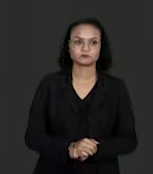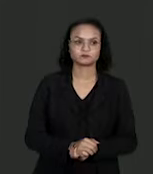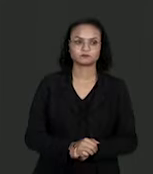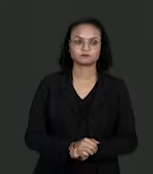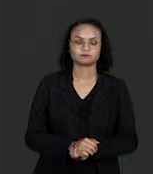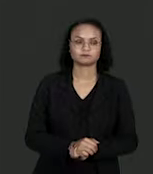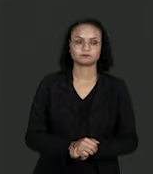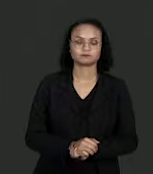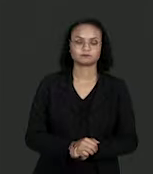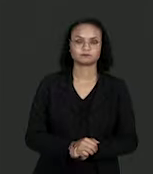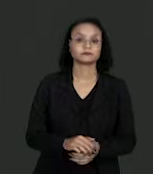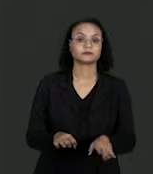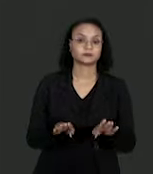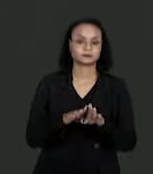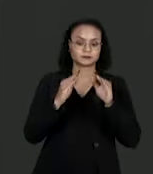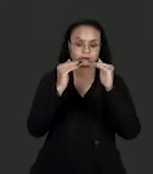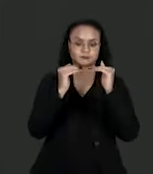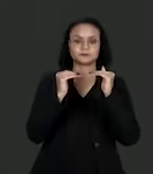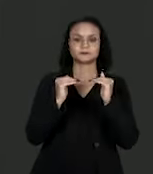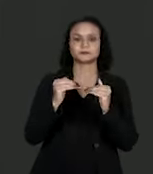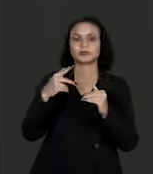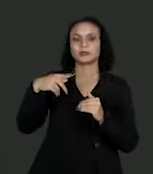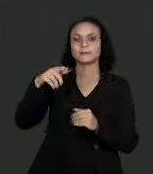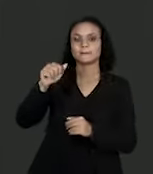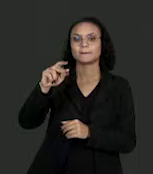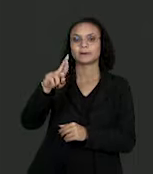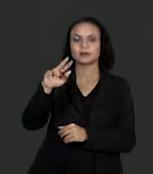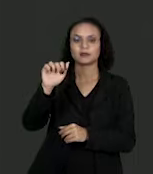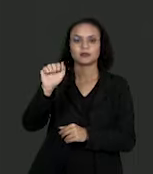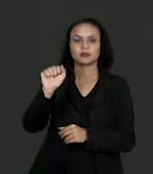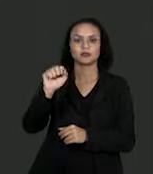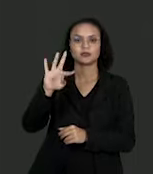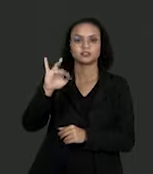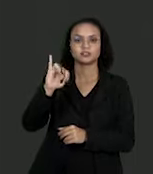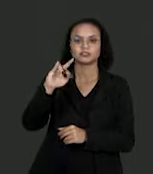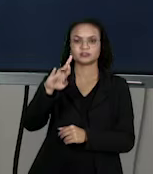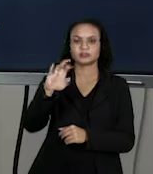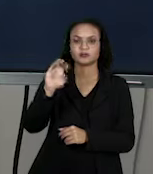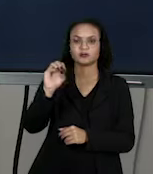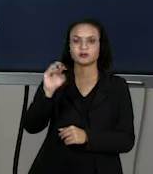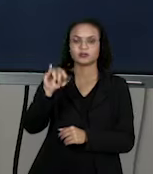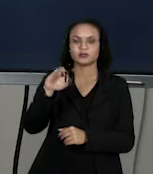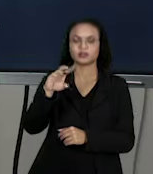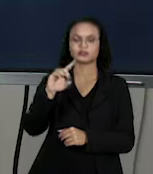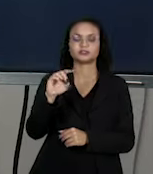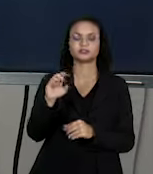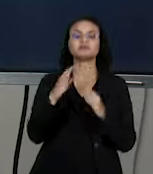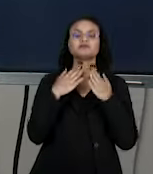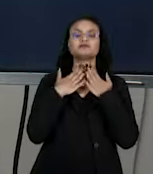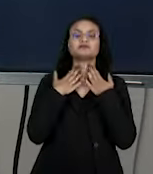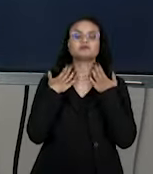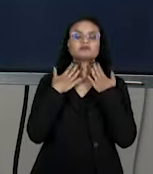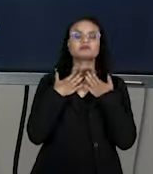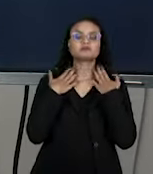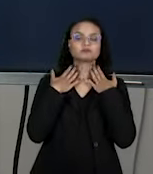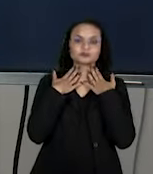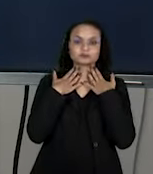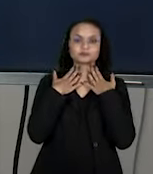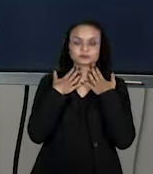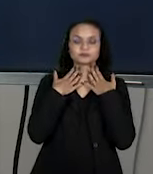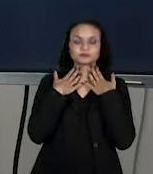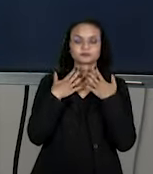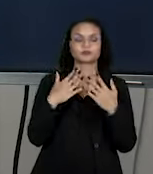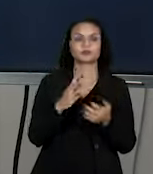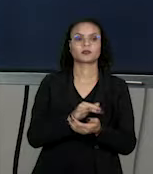Nós vamos ter a paratireoide, que é essa glândula que fica na região aqui da nossa garganta, né,